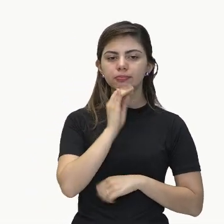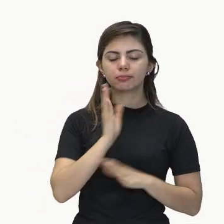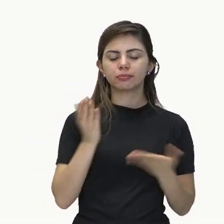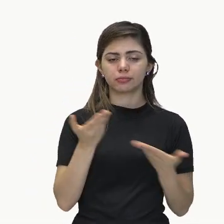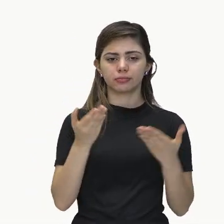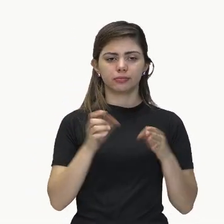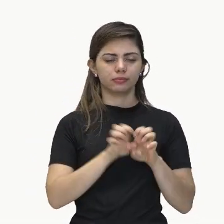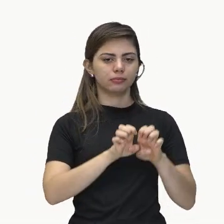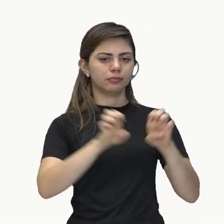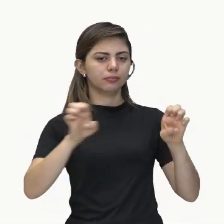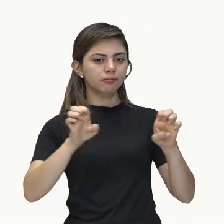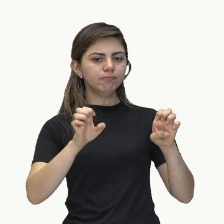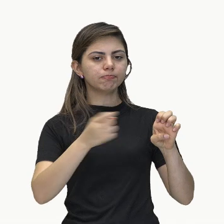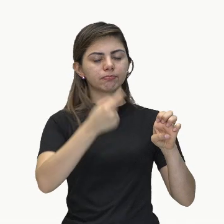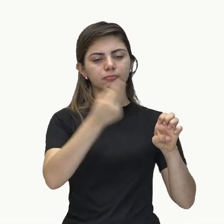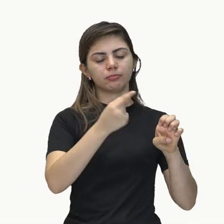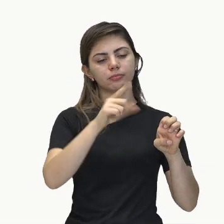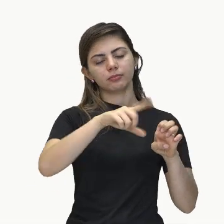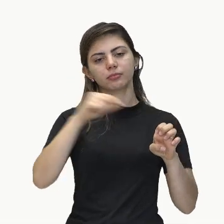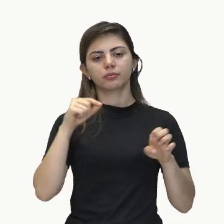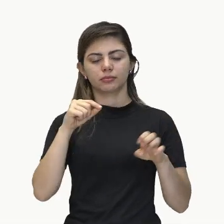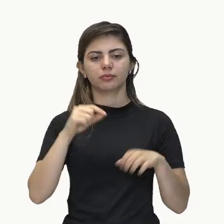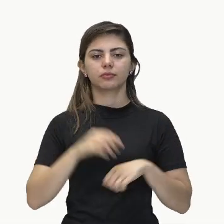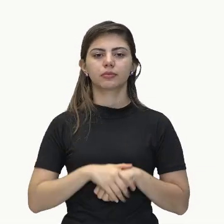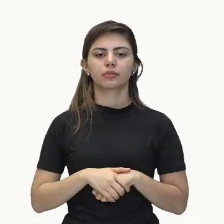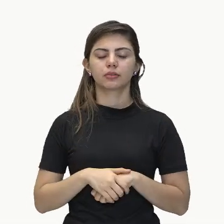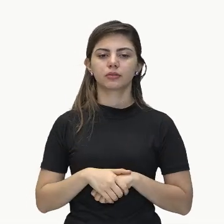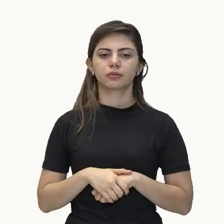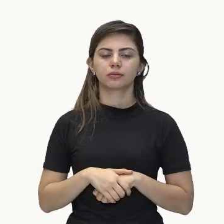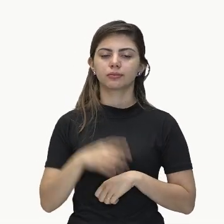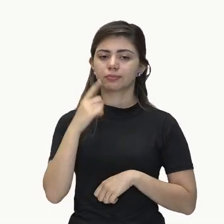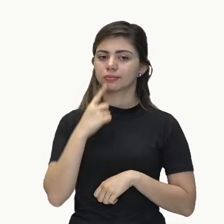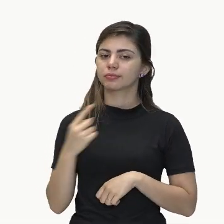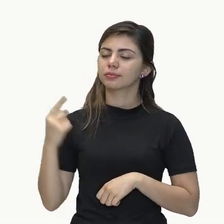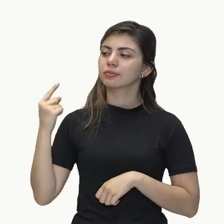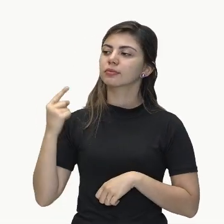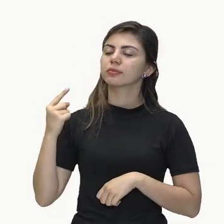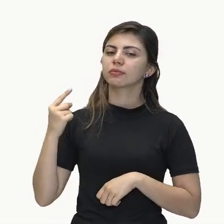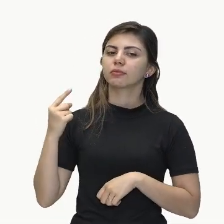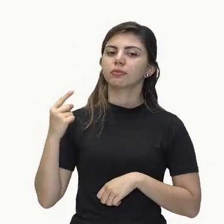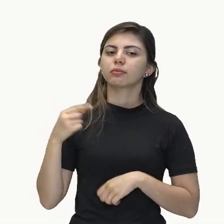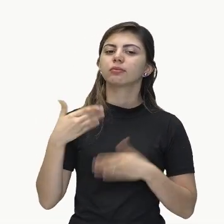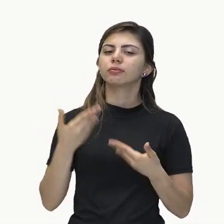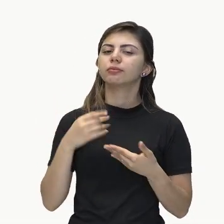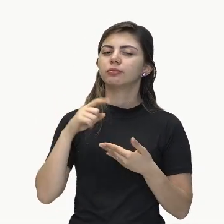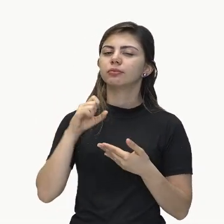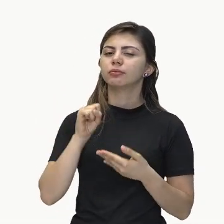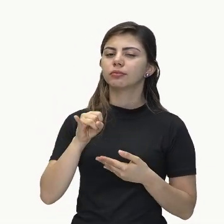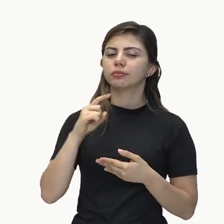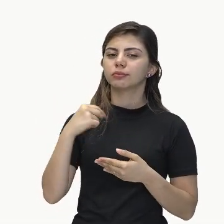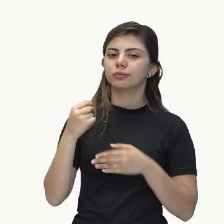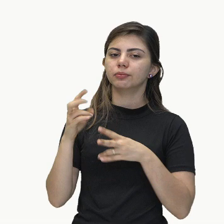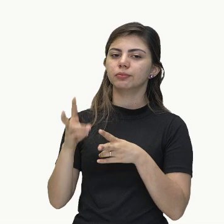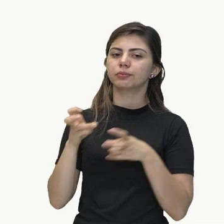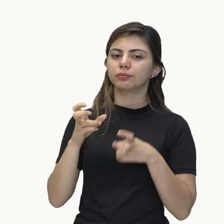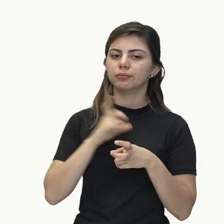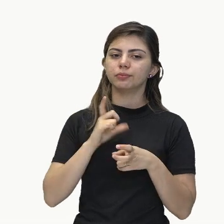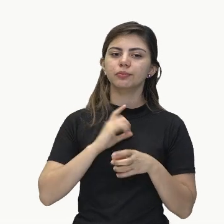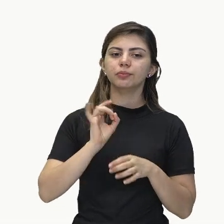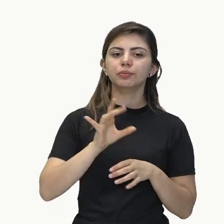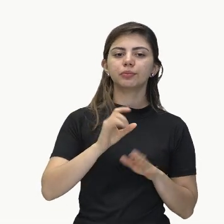minha equação, a primeira. Por que, professor, que só escolher a primeira? Porque se eu observar, ó, aqui eu só tenho termos